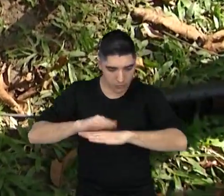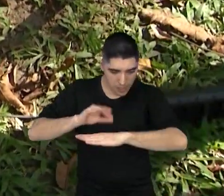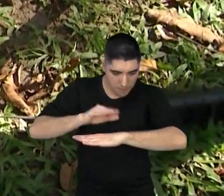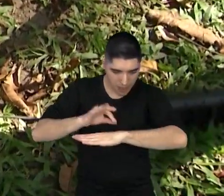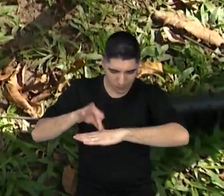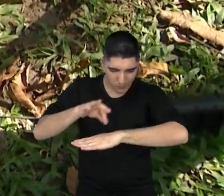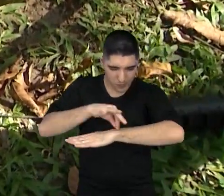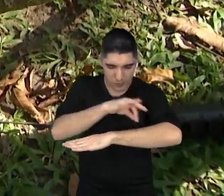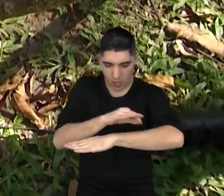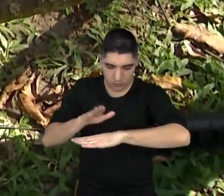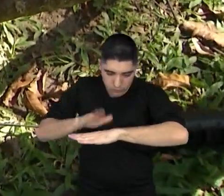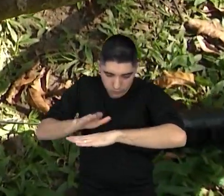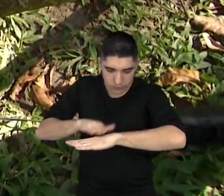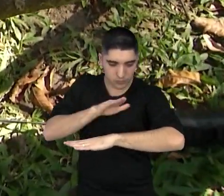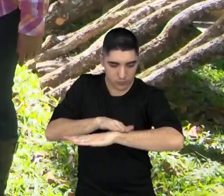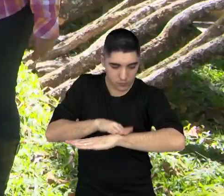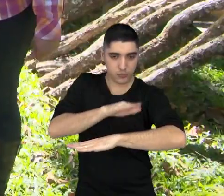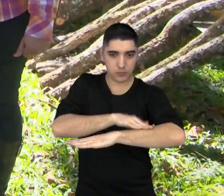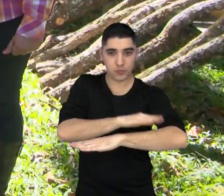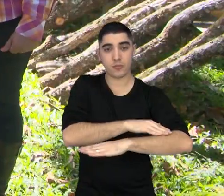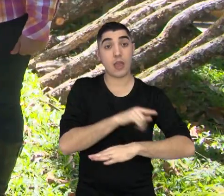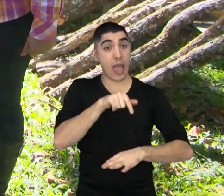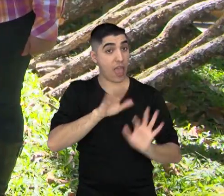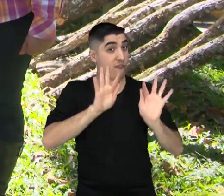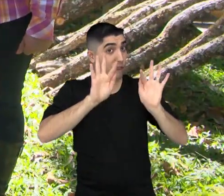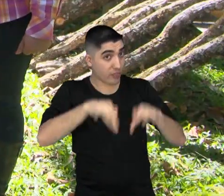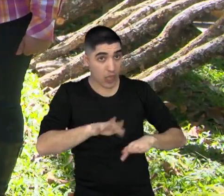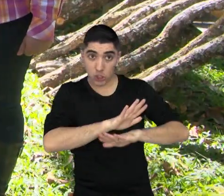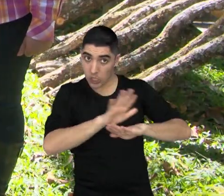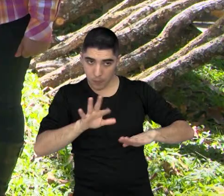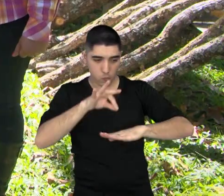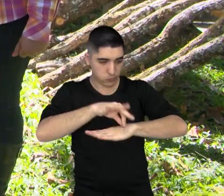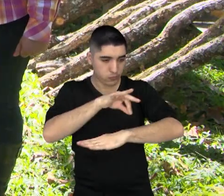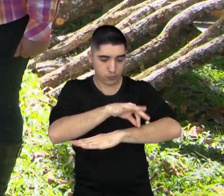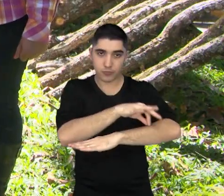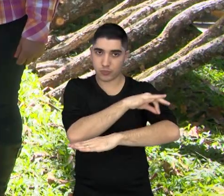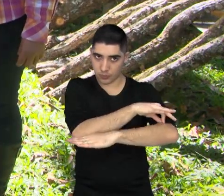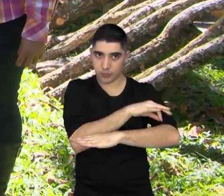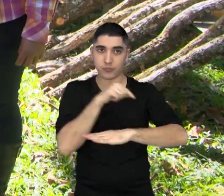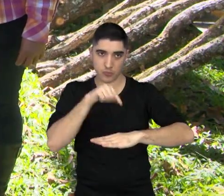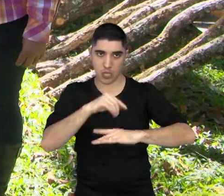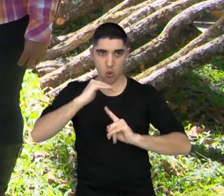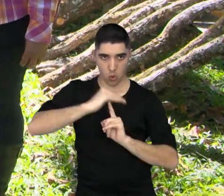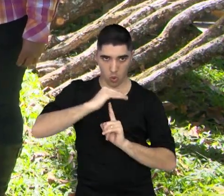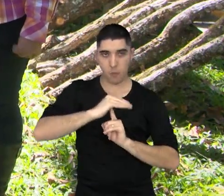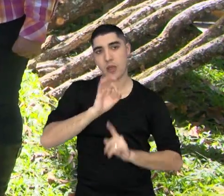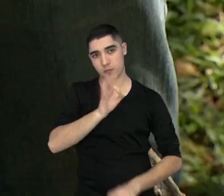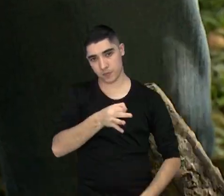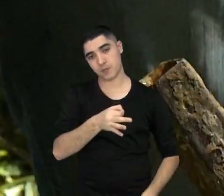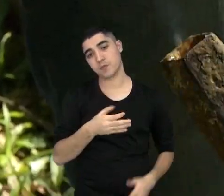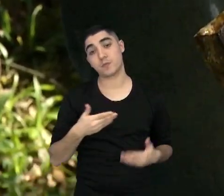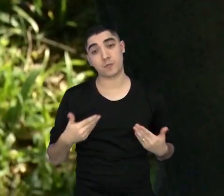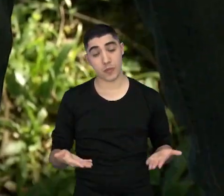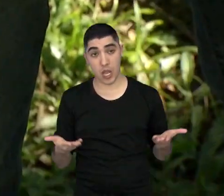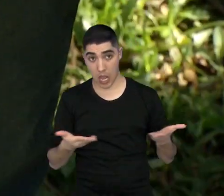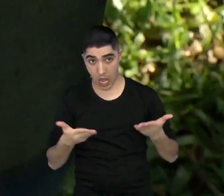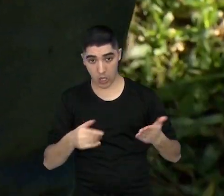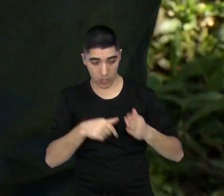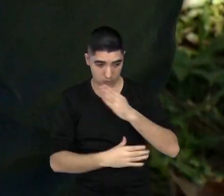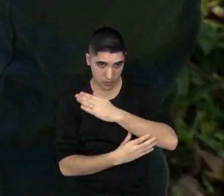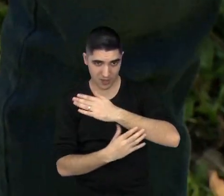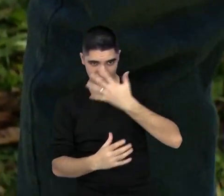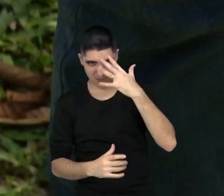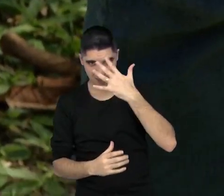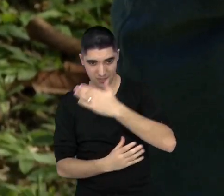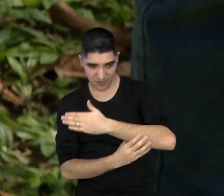Nós terminamos, né? Terminamos o processo de plantio ou inoculação do cogumelo shiitake. Ótimo. A partir daqui nós